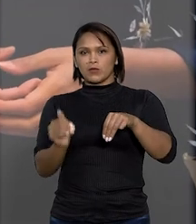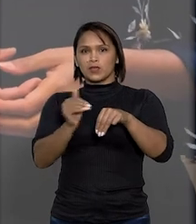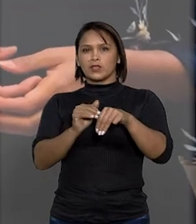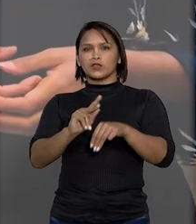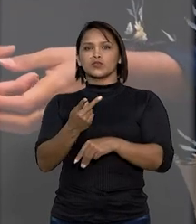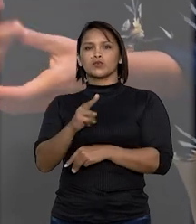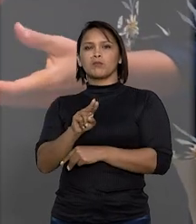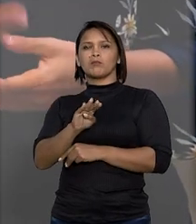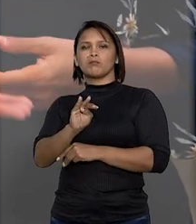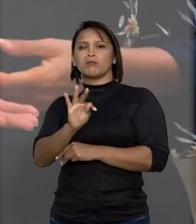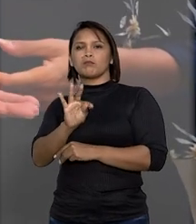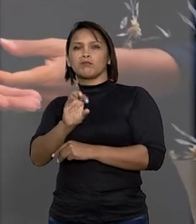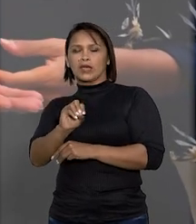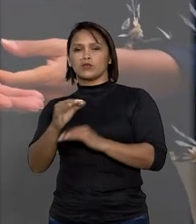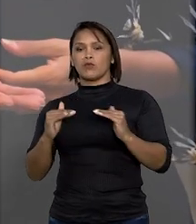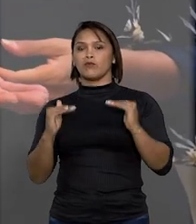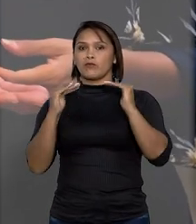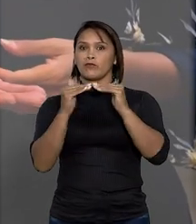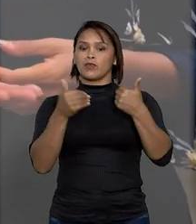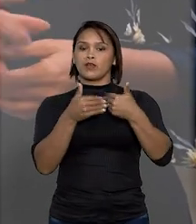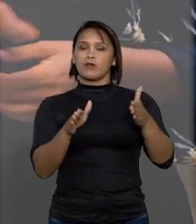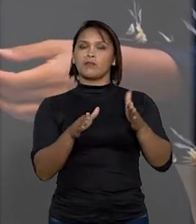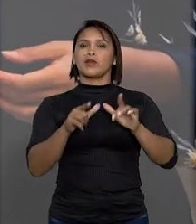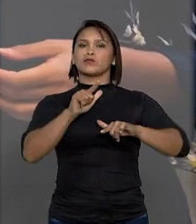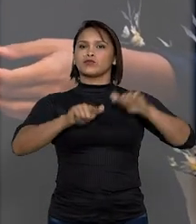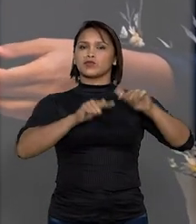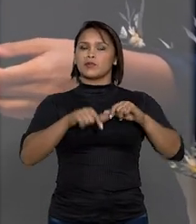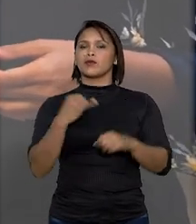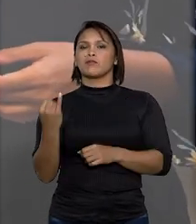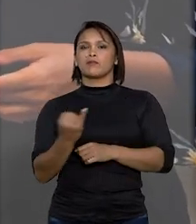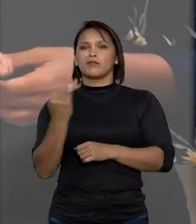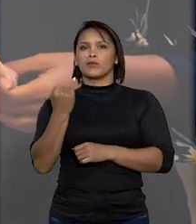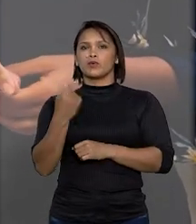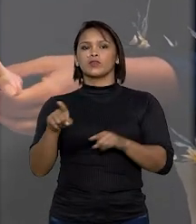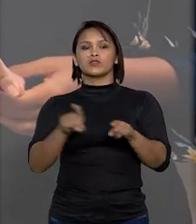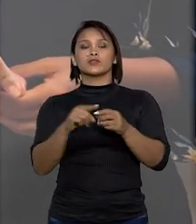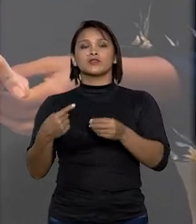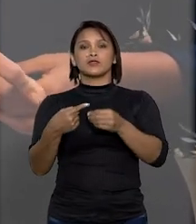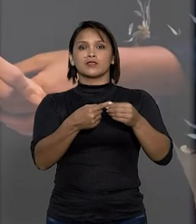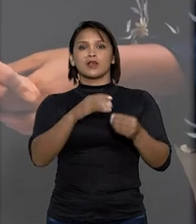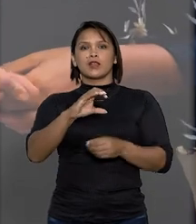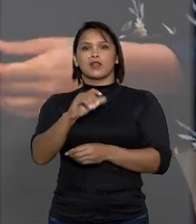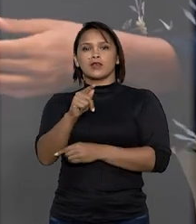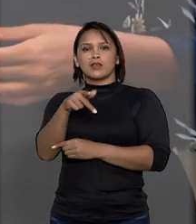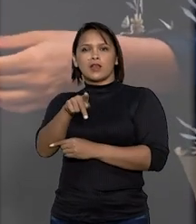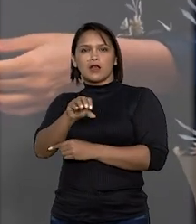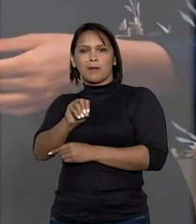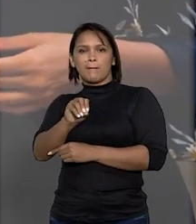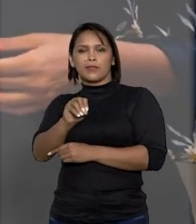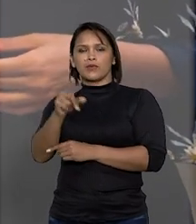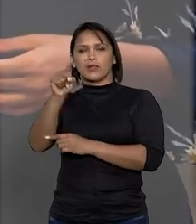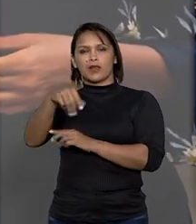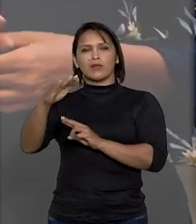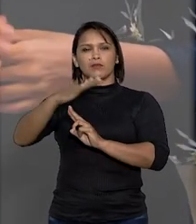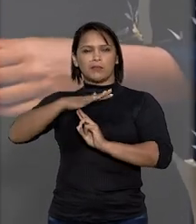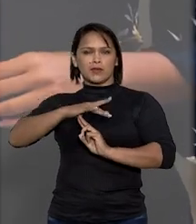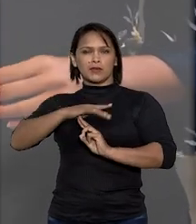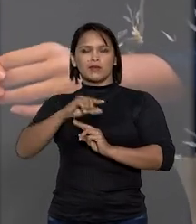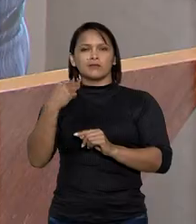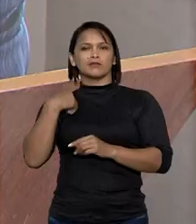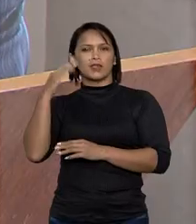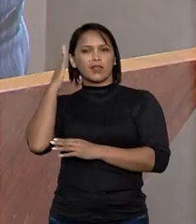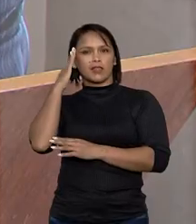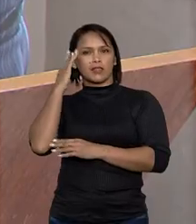Humberto Martins mãe é perto dos serviços essenciais na cidade de Campo Mourão no Paraná